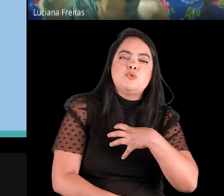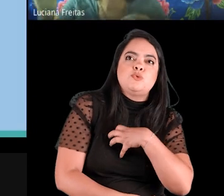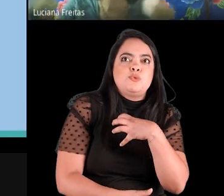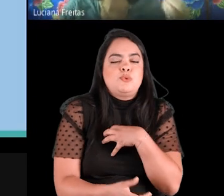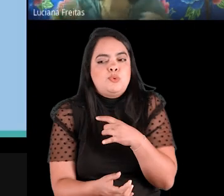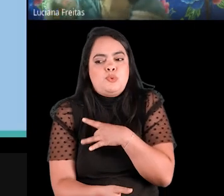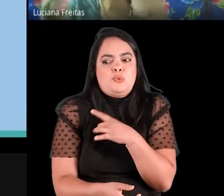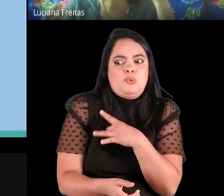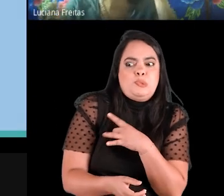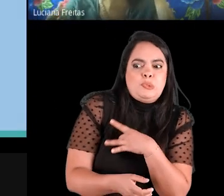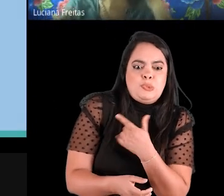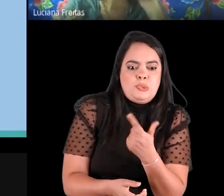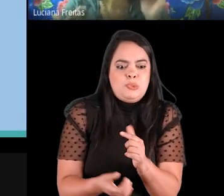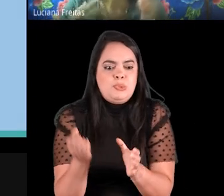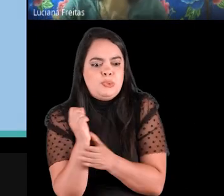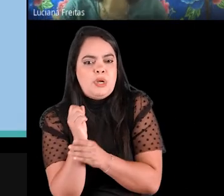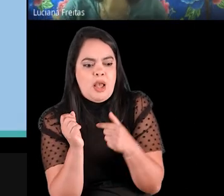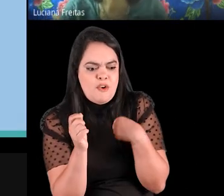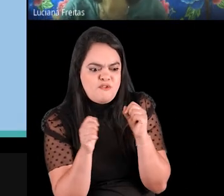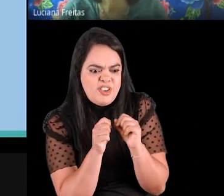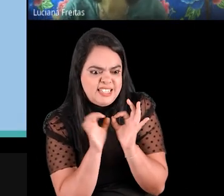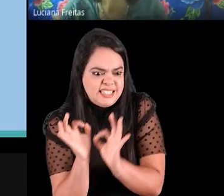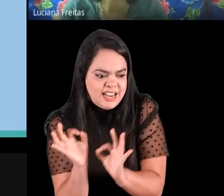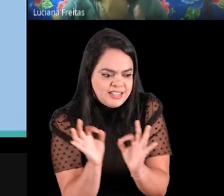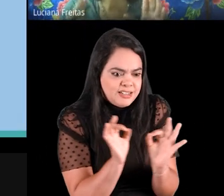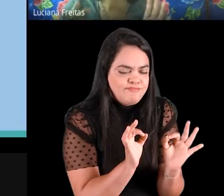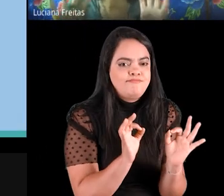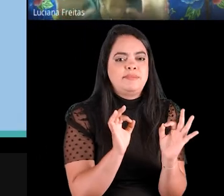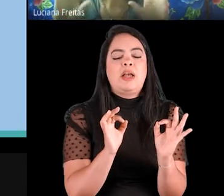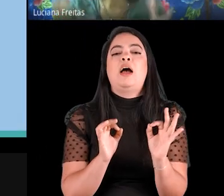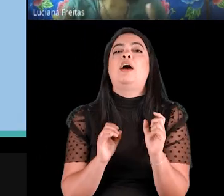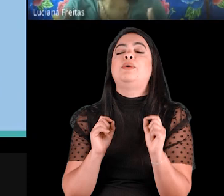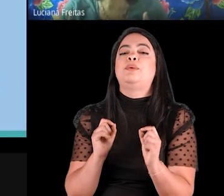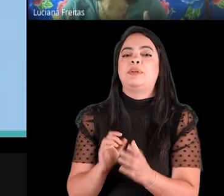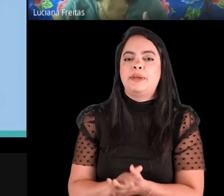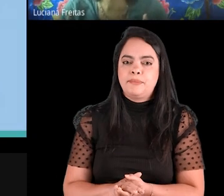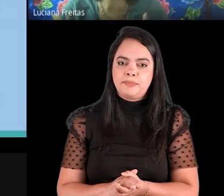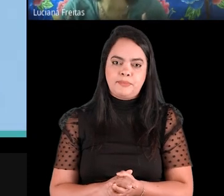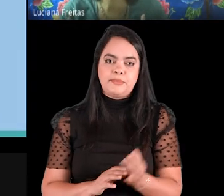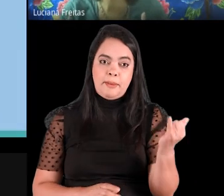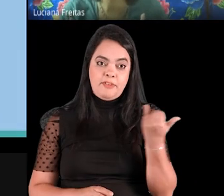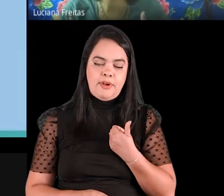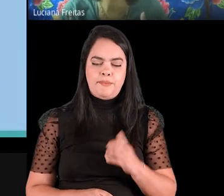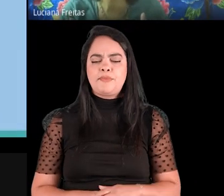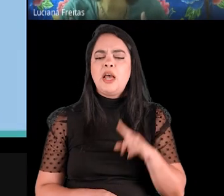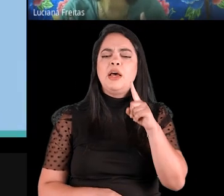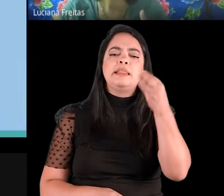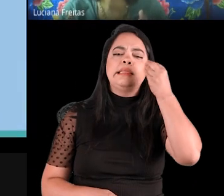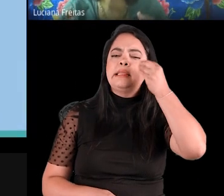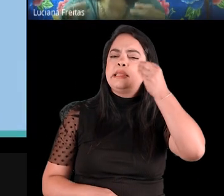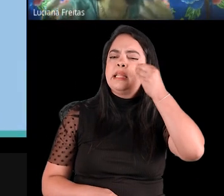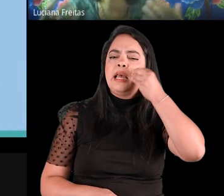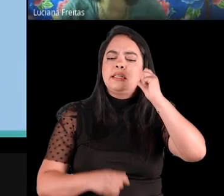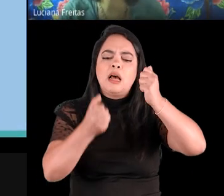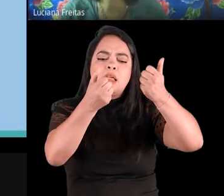insegura, será que descrevi certo? E aí uma das falas foi o seguinte, olha, tenta trazer as informações principais,